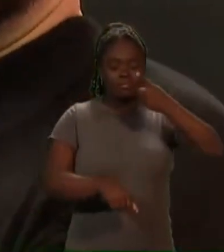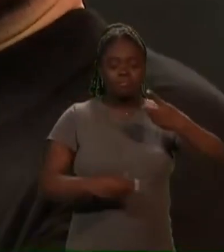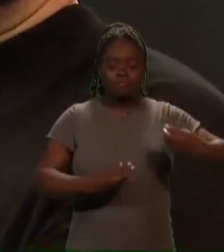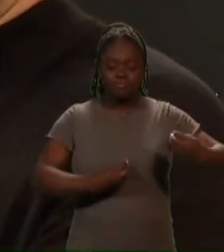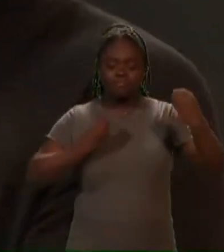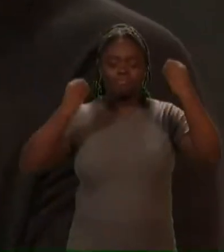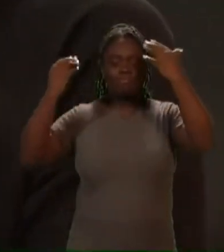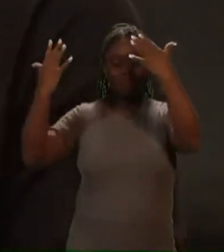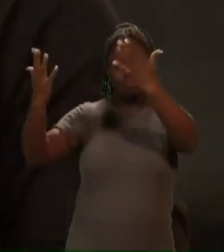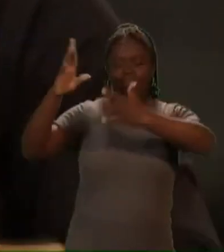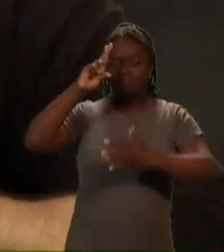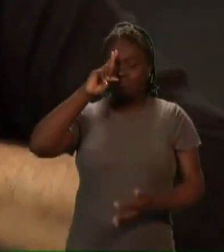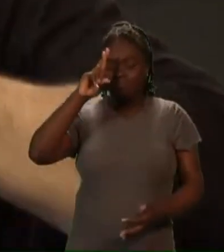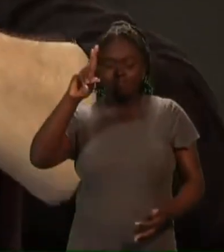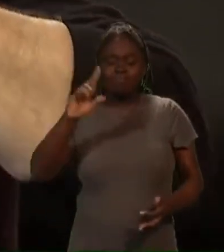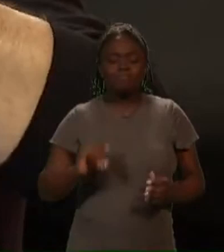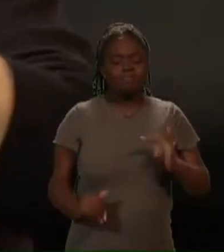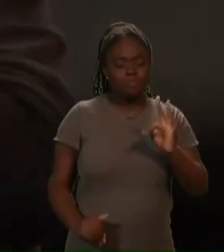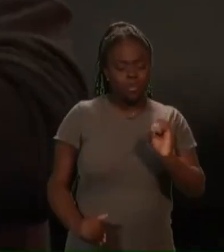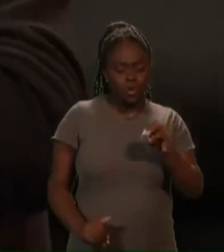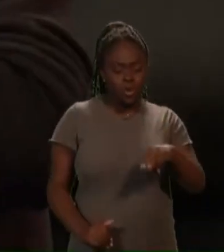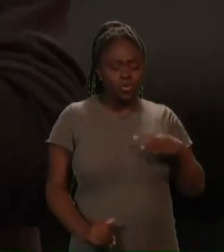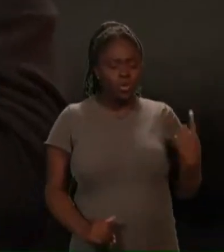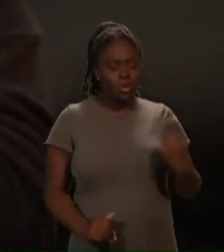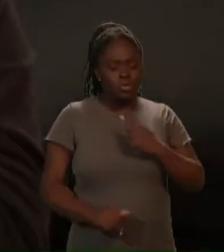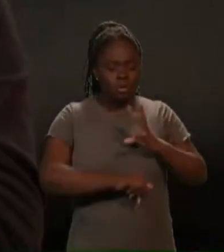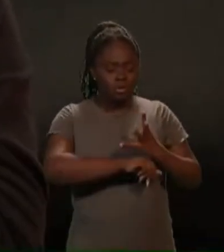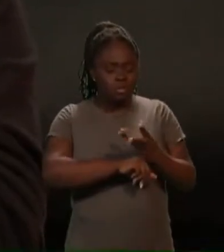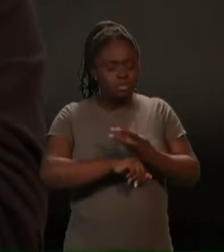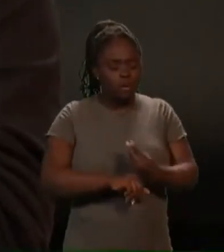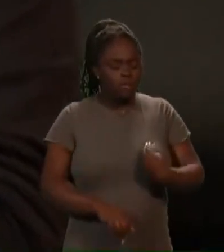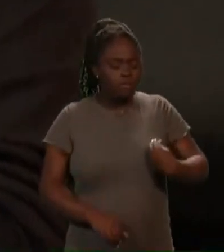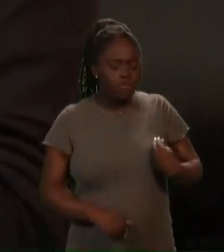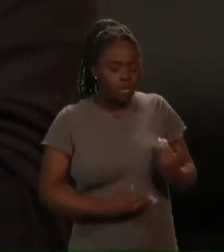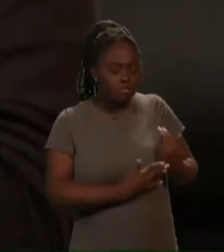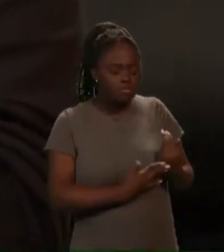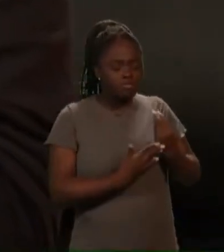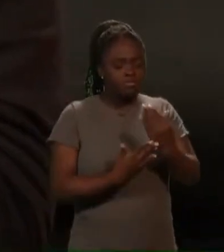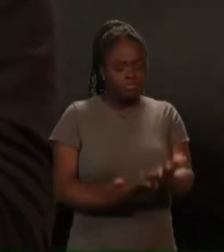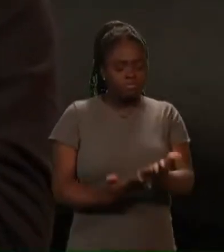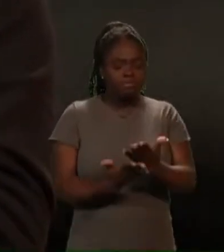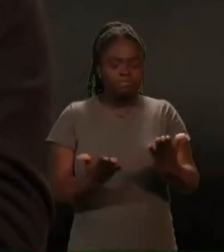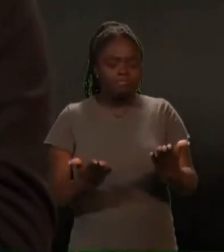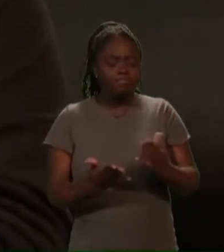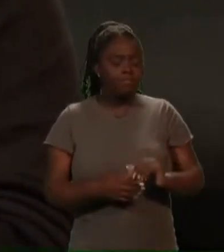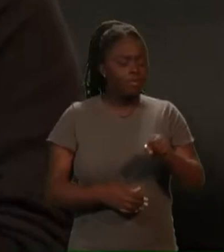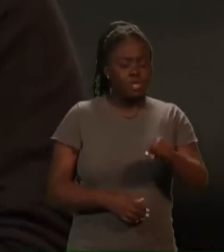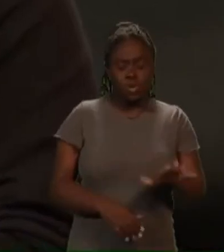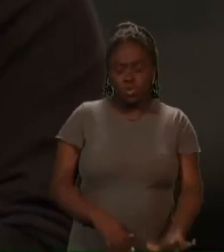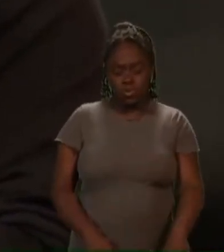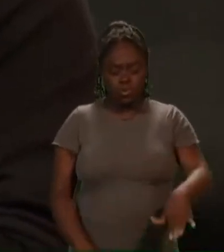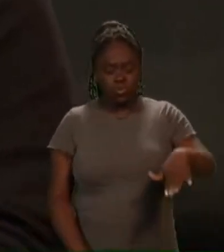altar. Dom, como igreja, nós liberamos uma palavra de vida sobre você. Você não vai